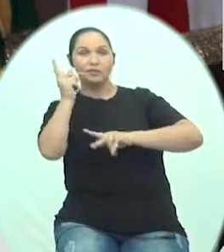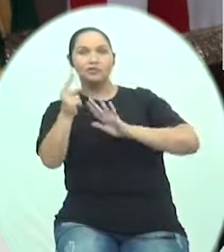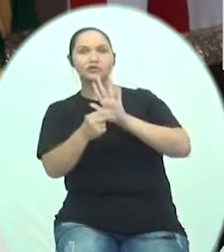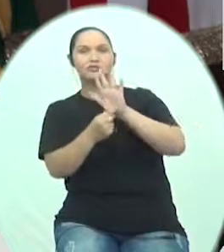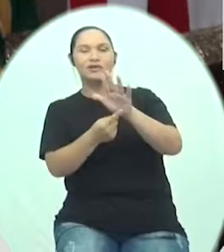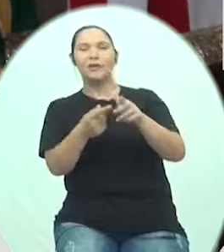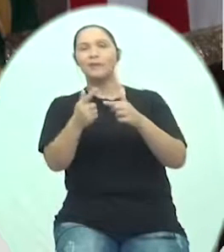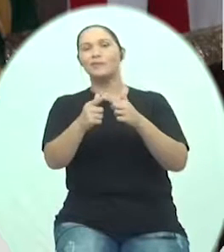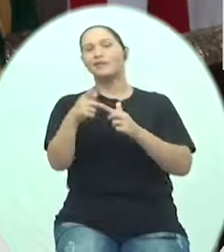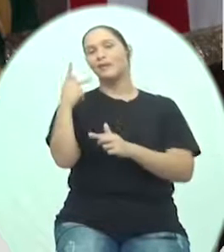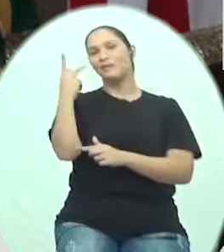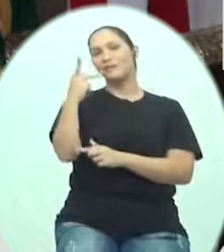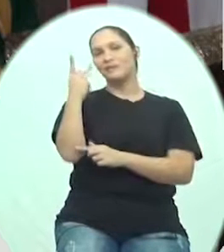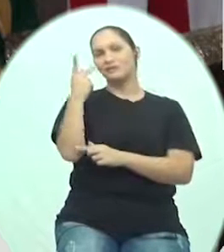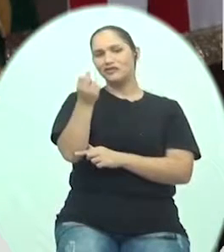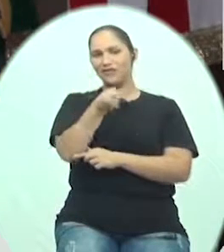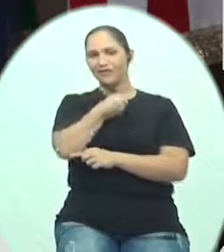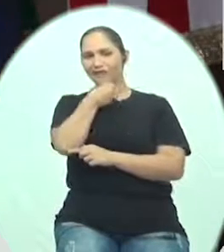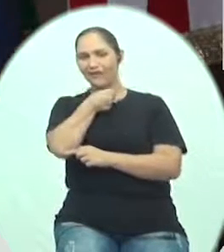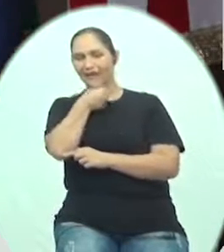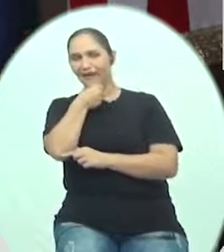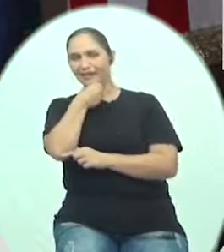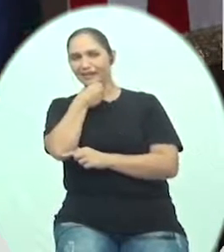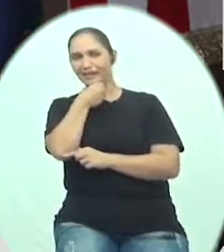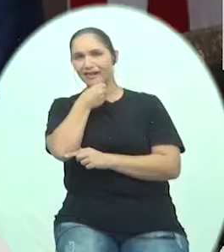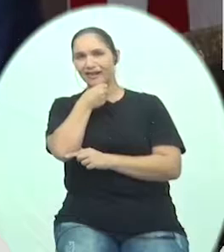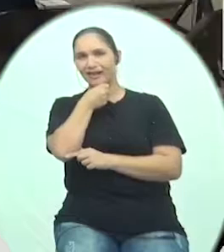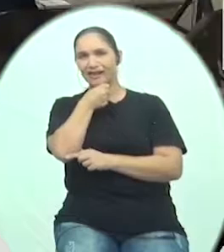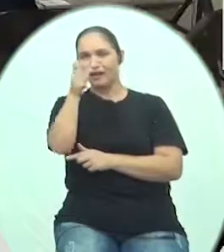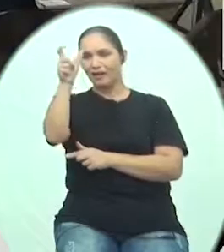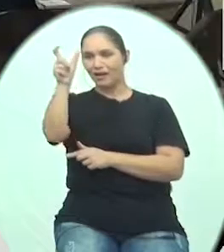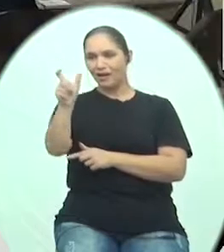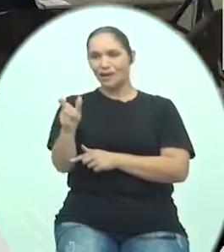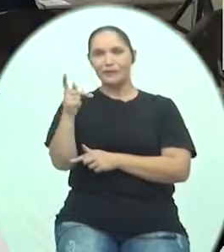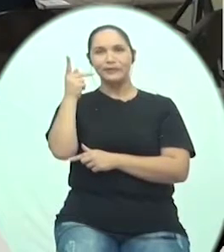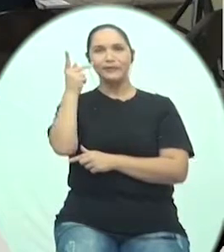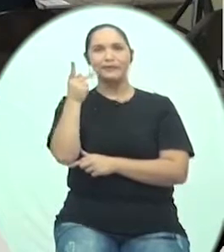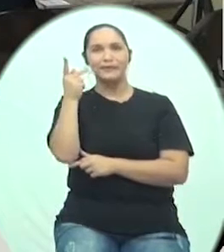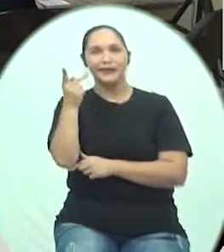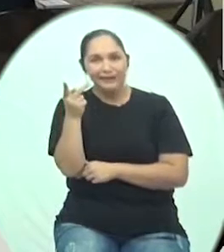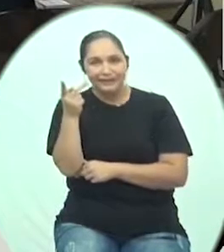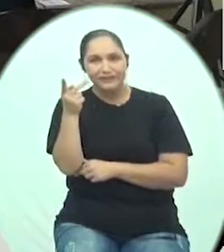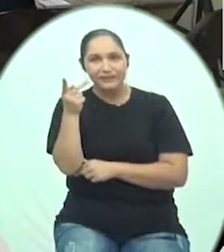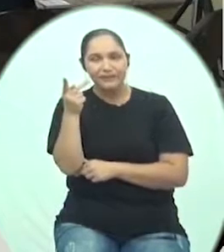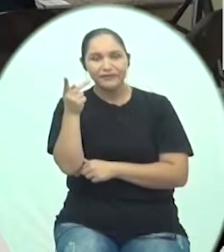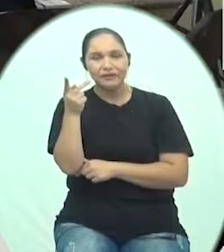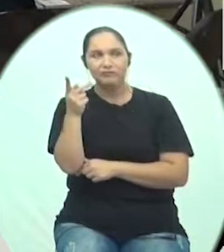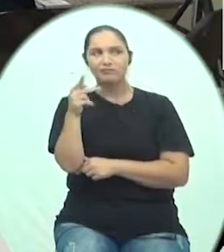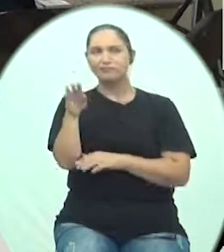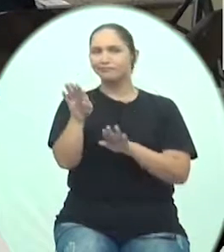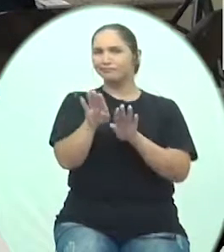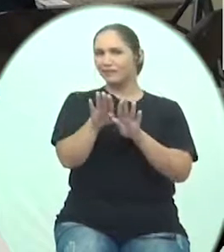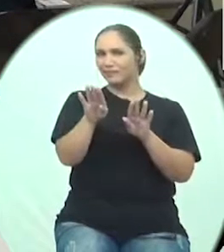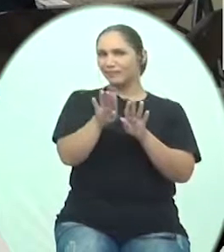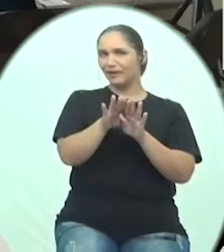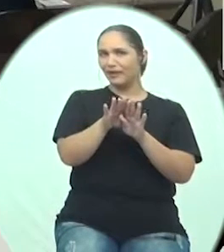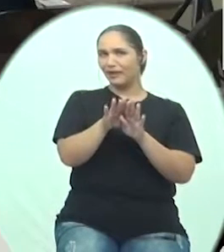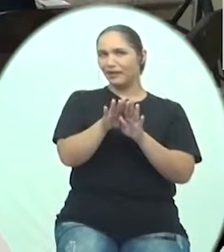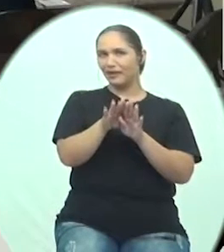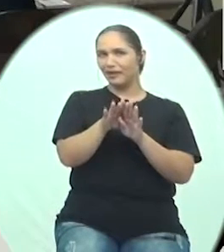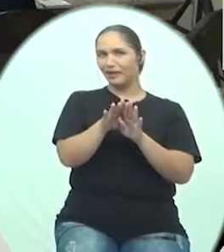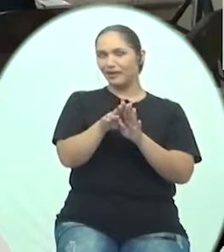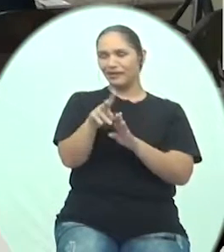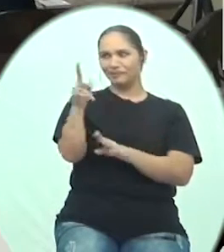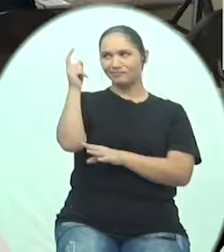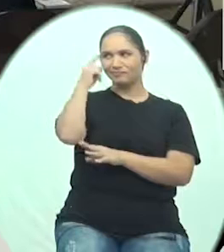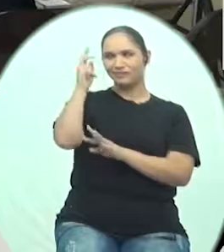envelhecida né os políticos boa parte infelizmente tem uma visão envelhecida